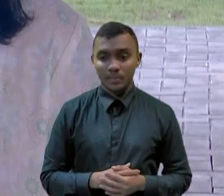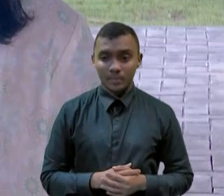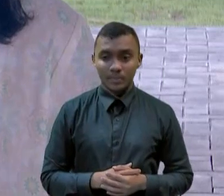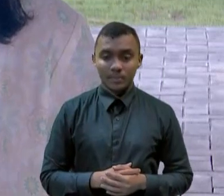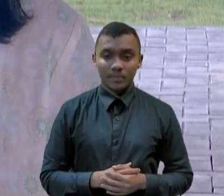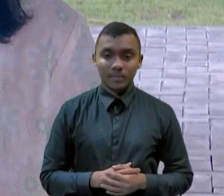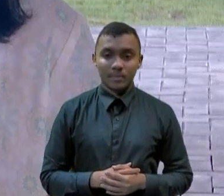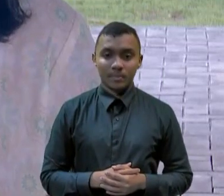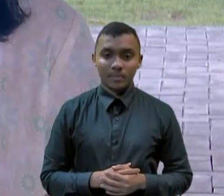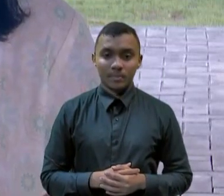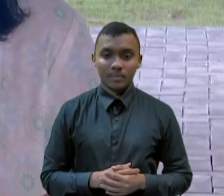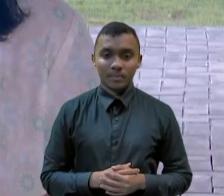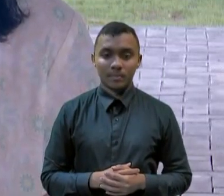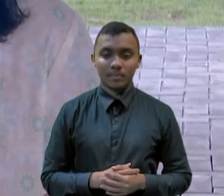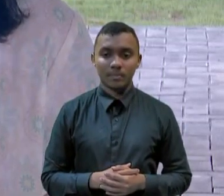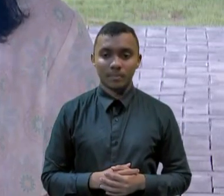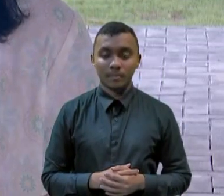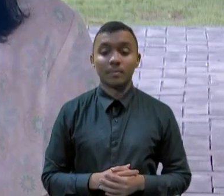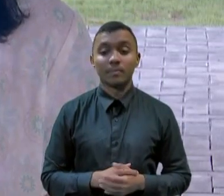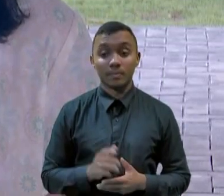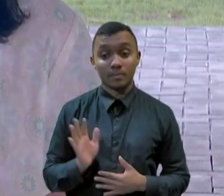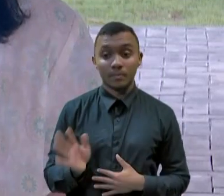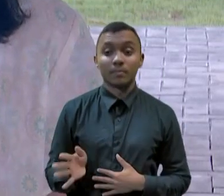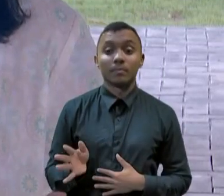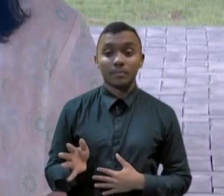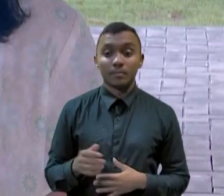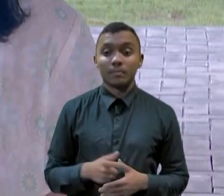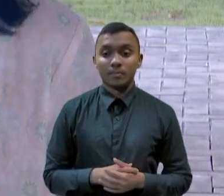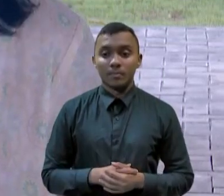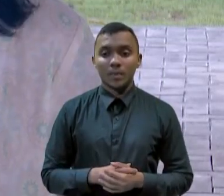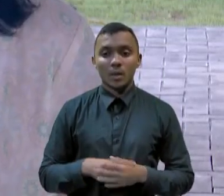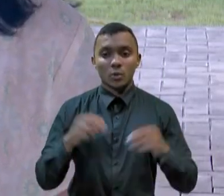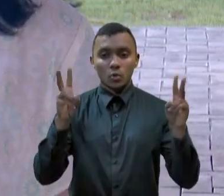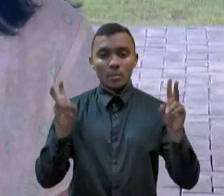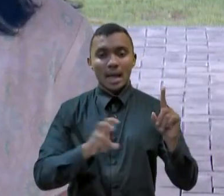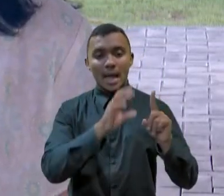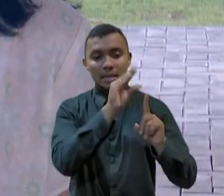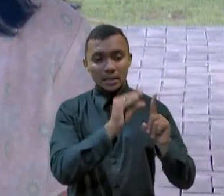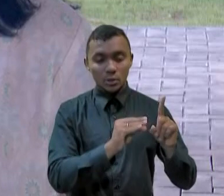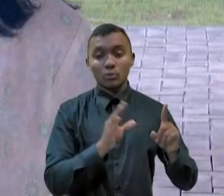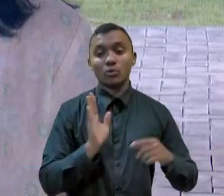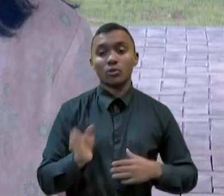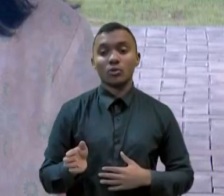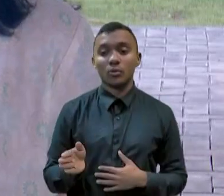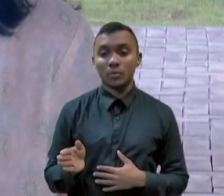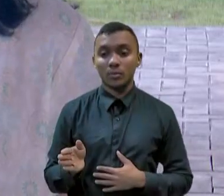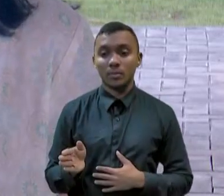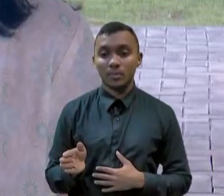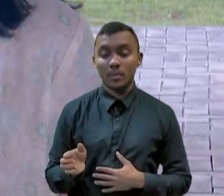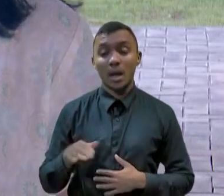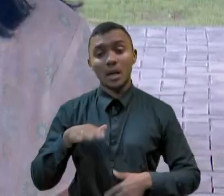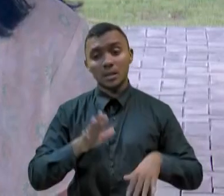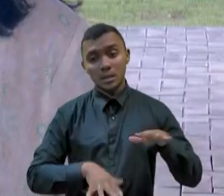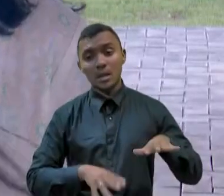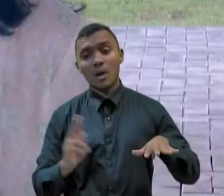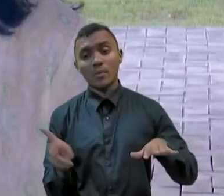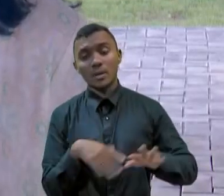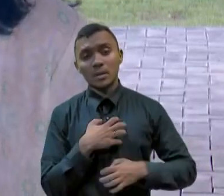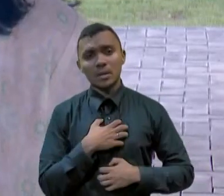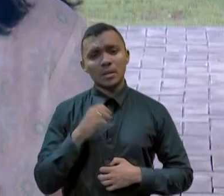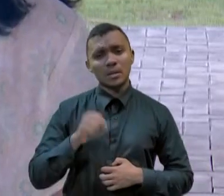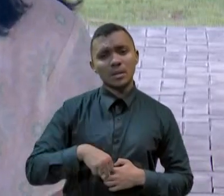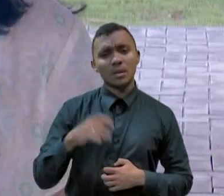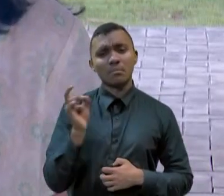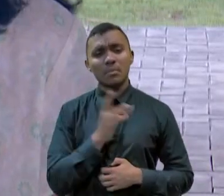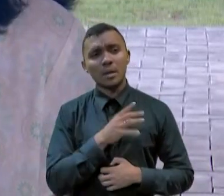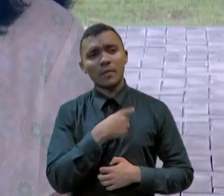eu passei, né, nessa questão de assédio. Teve dias que eu fiquei com medo, até com medo de ir para a